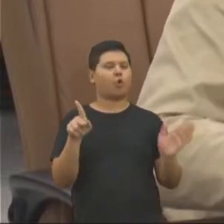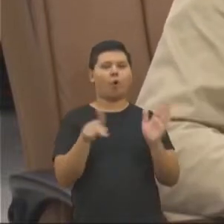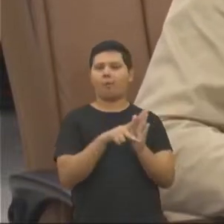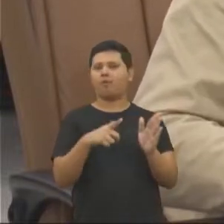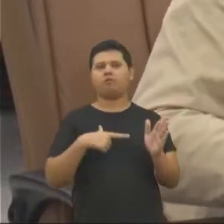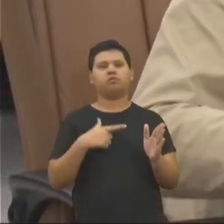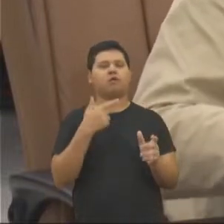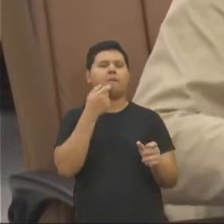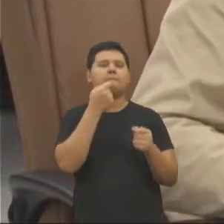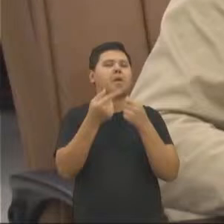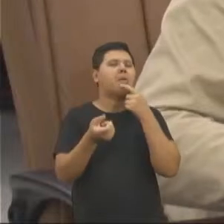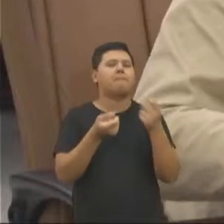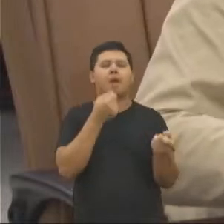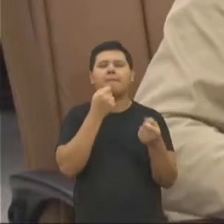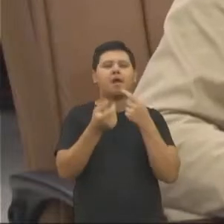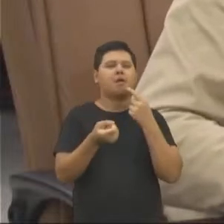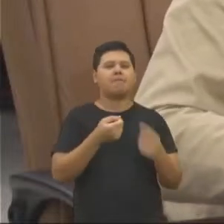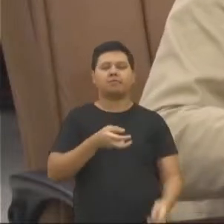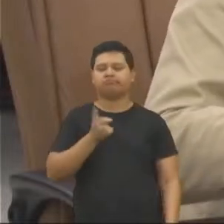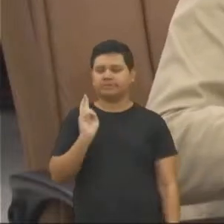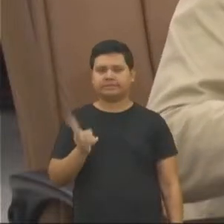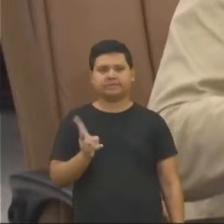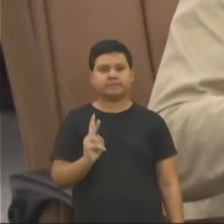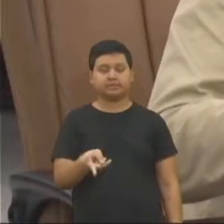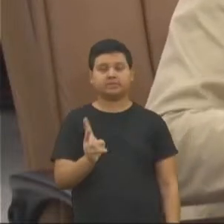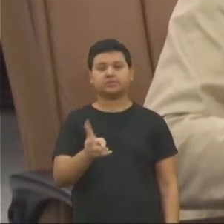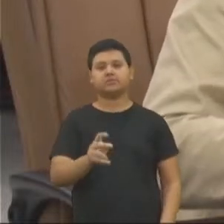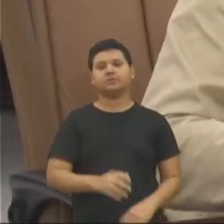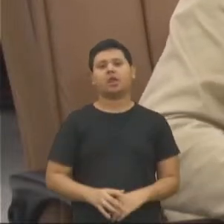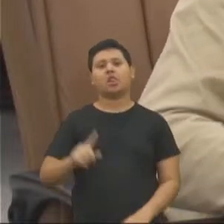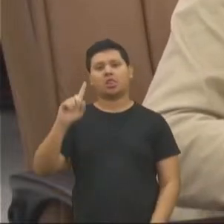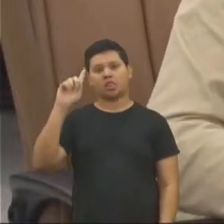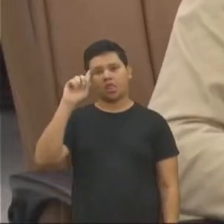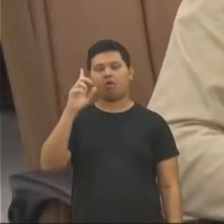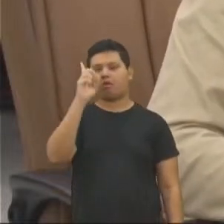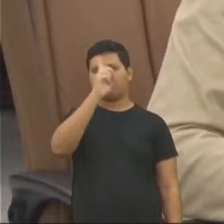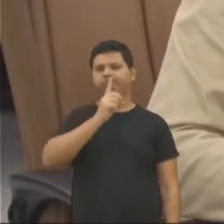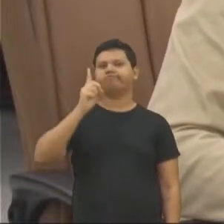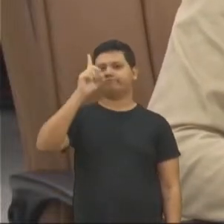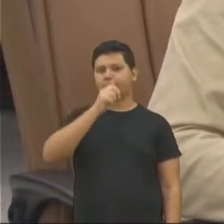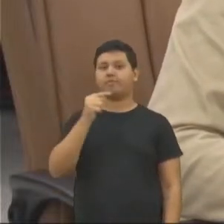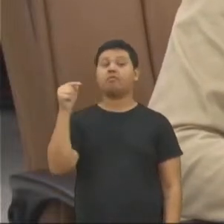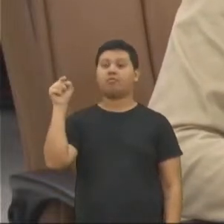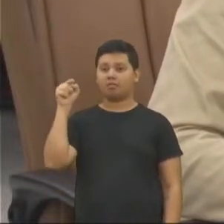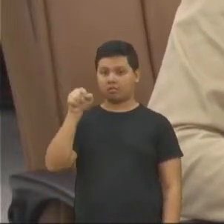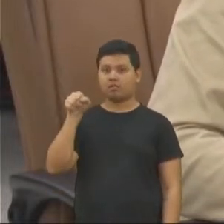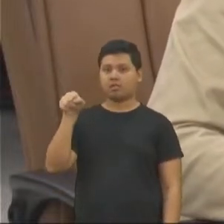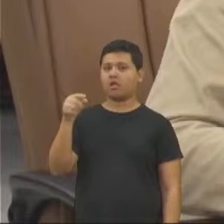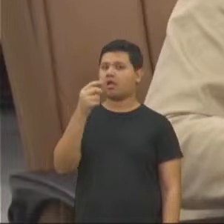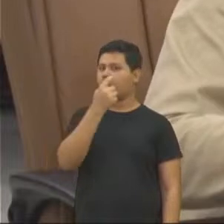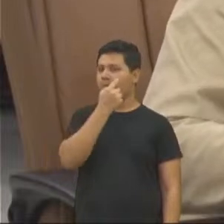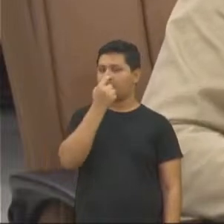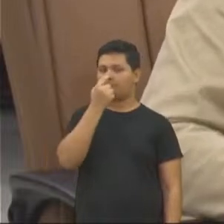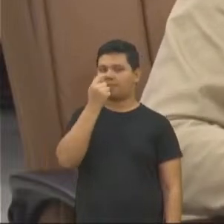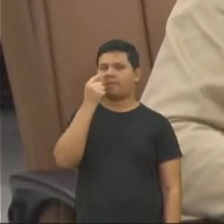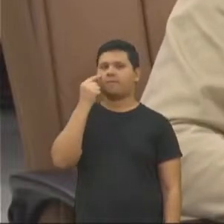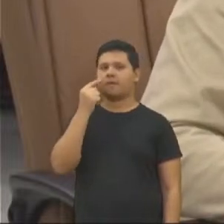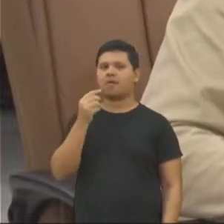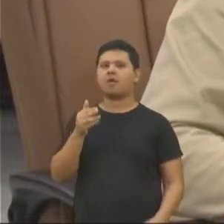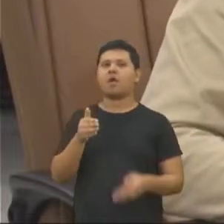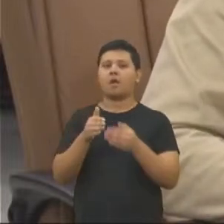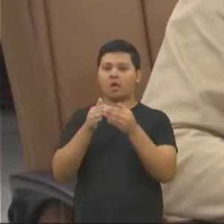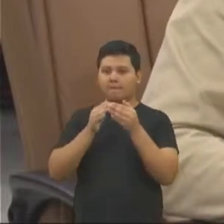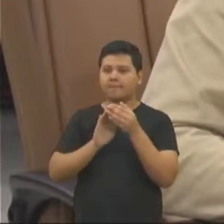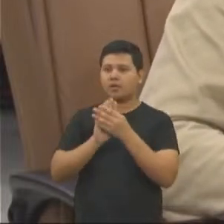mais. Essa reclamação foi toda na feira, no dia domingo, na feira do Parque Meia Lua. Peço o voto